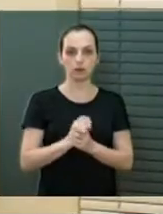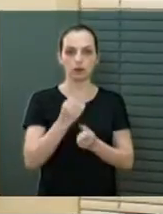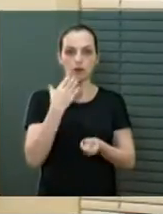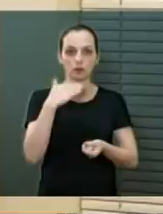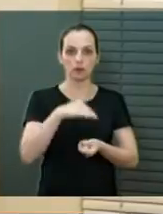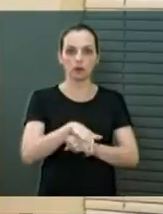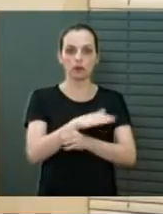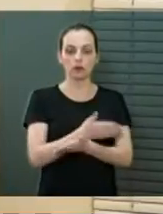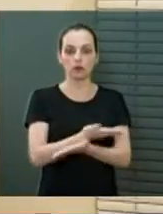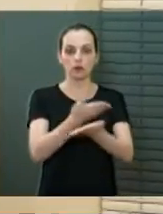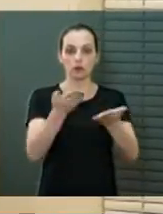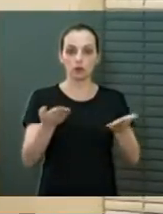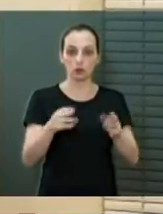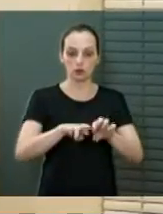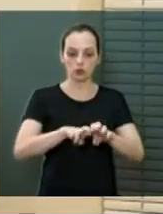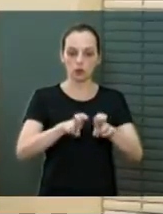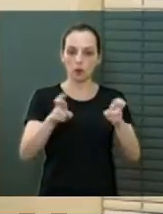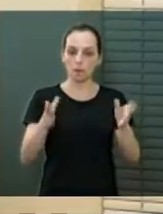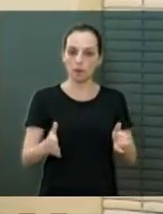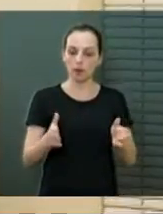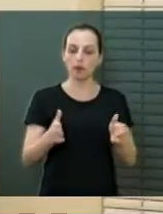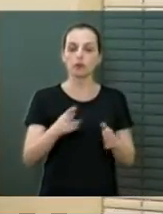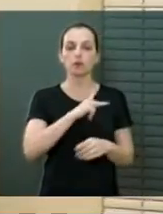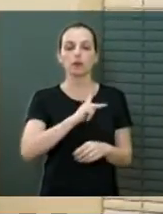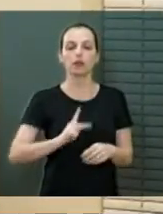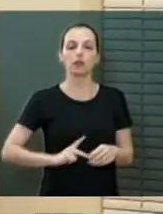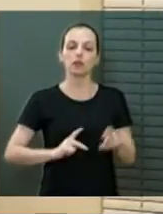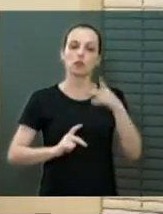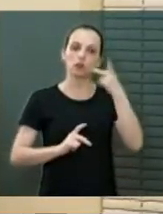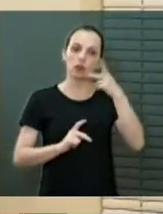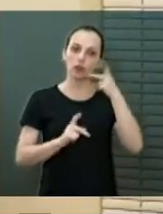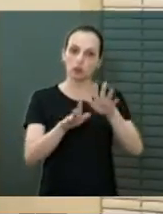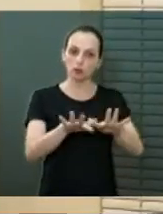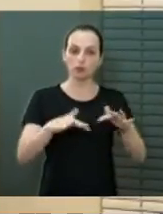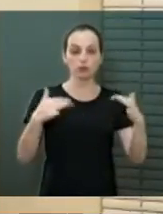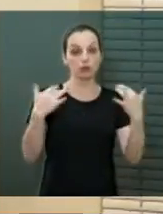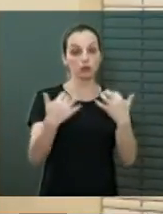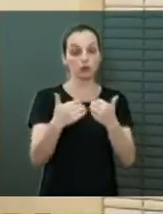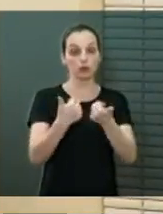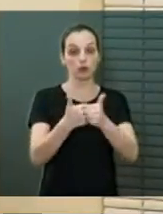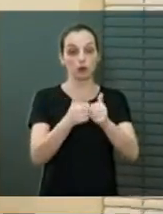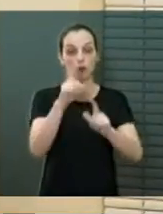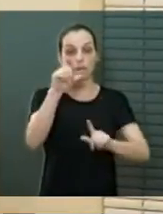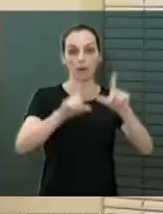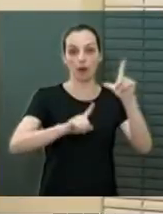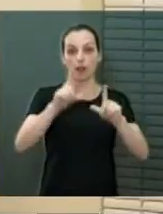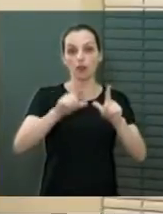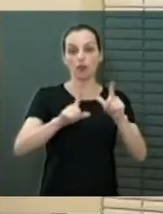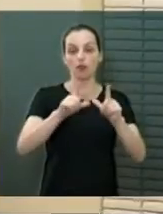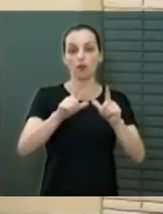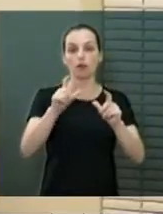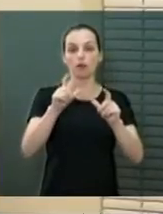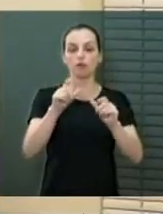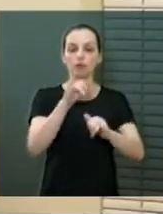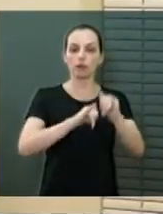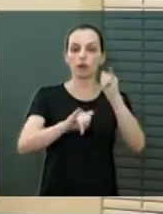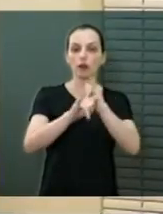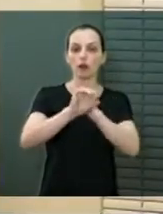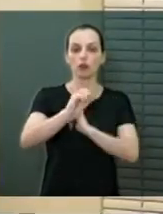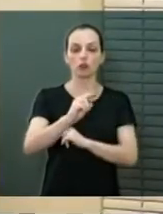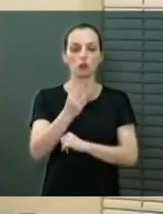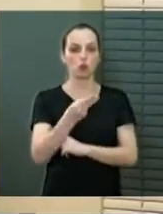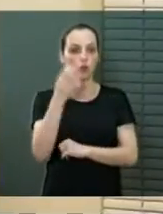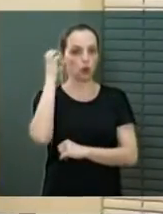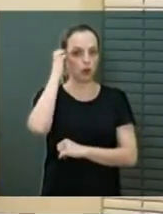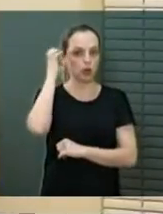Boa noite a todos, boa noite mesa, presidente, nobres vereadores, presentes no plenário, quem nos acompanha pela TV, internet ou rádio.